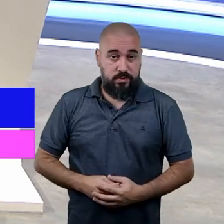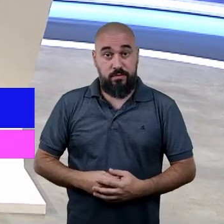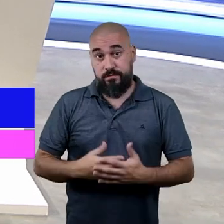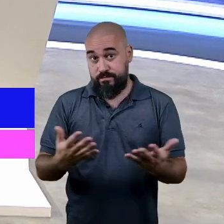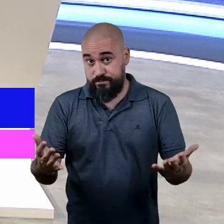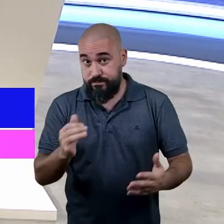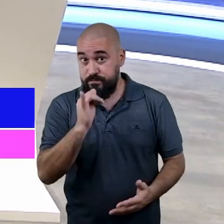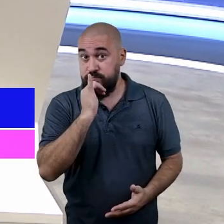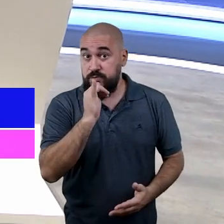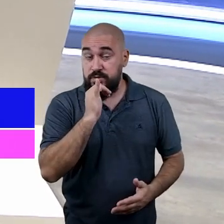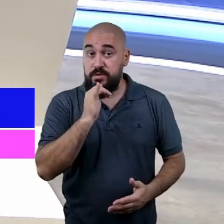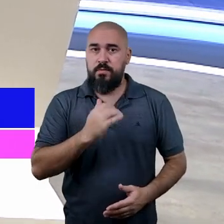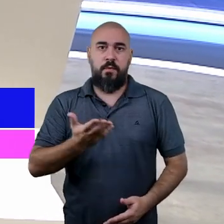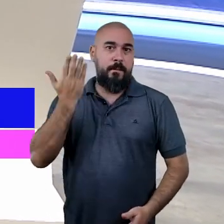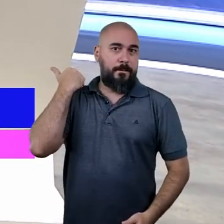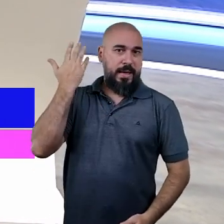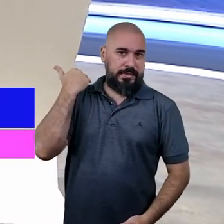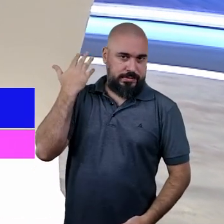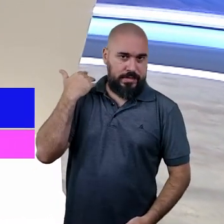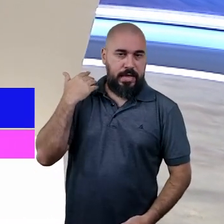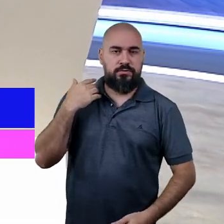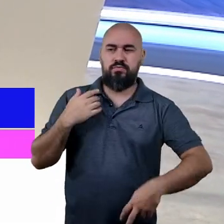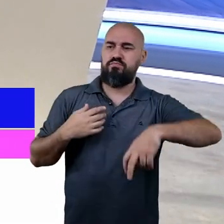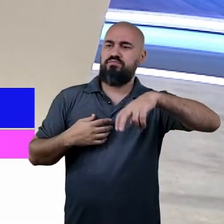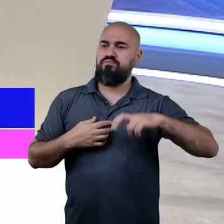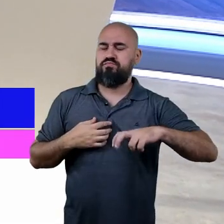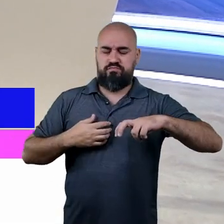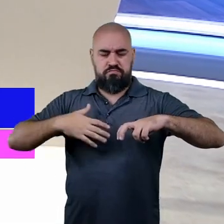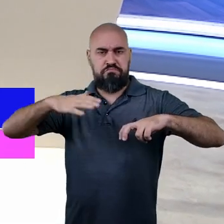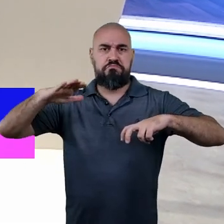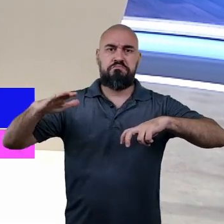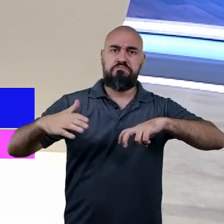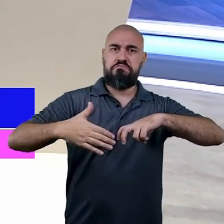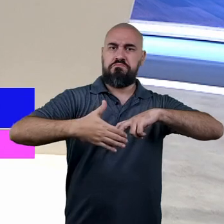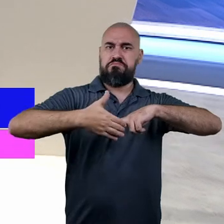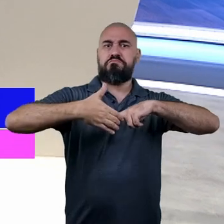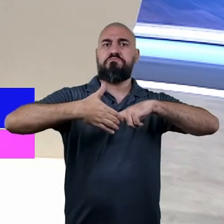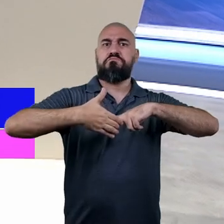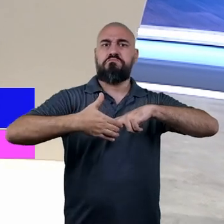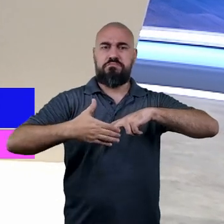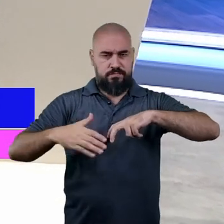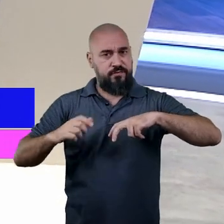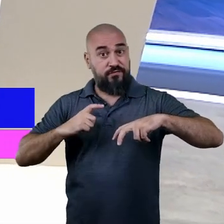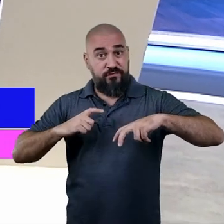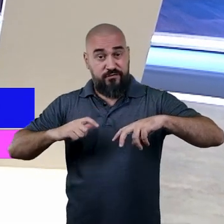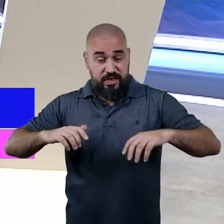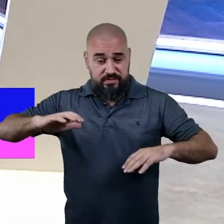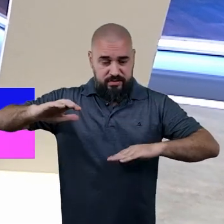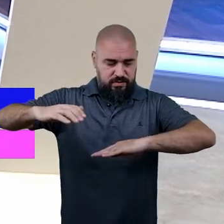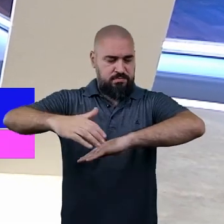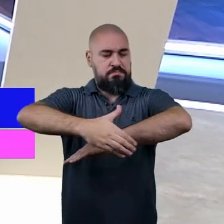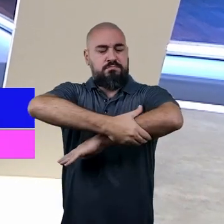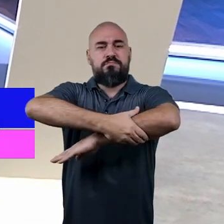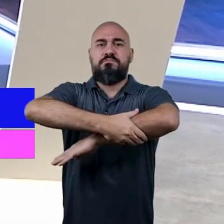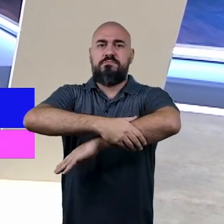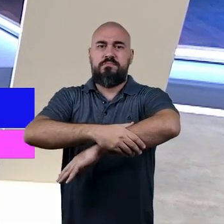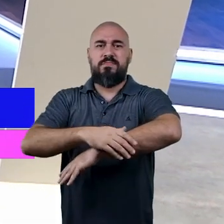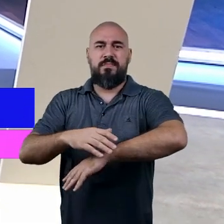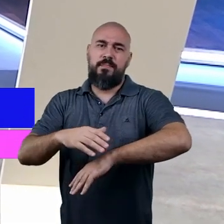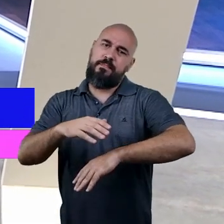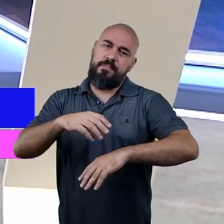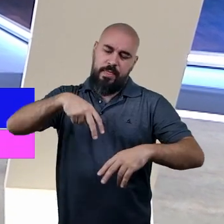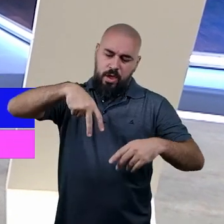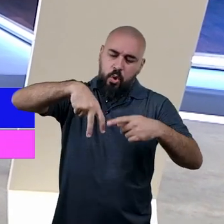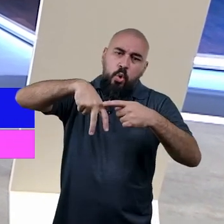de colocar a mão sob a coxa, que aconteceu com Abraão, que aconteceu com Jacó e que